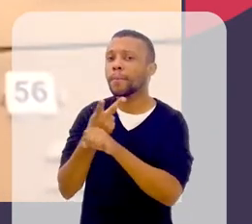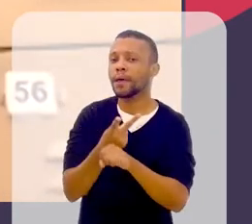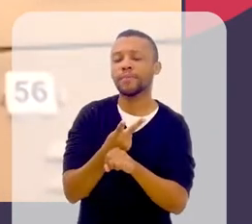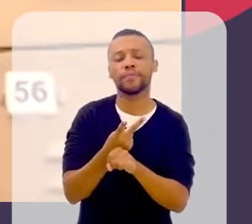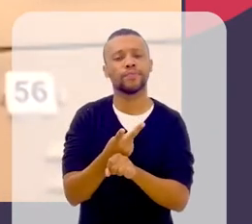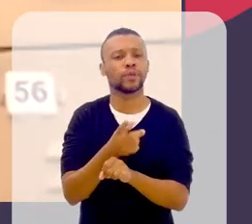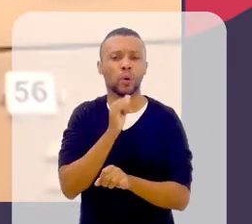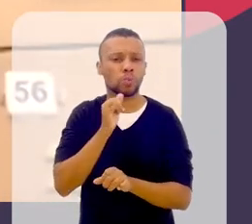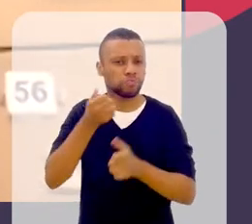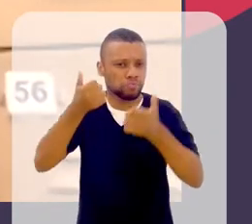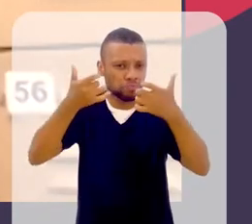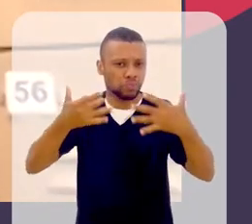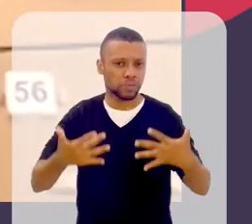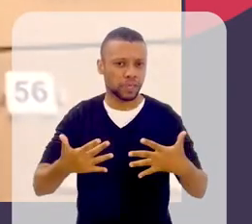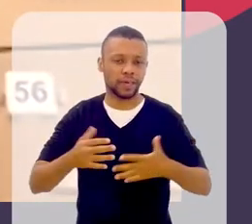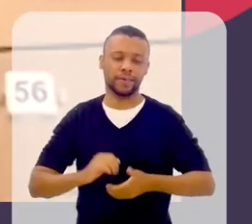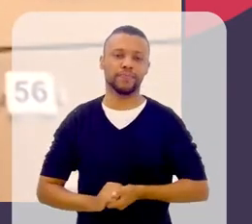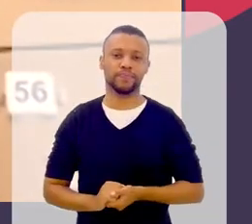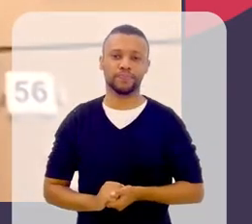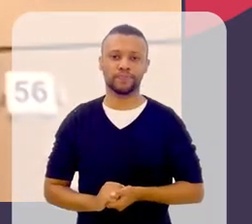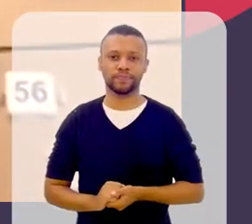disse, eu